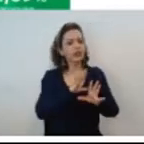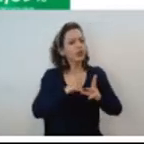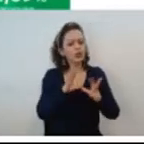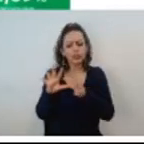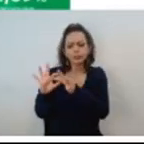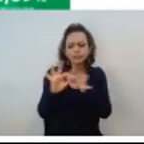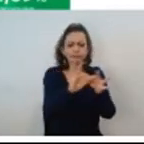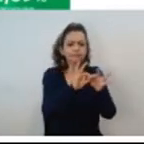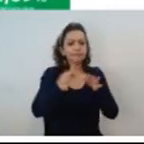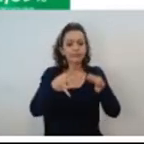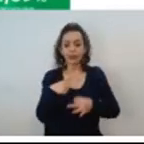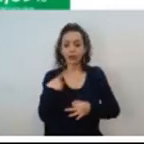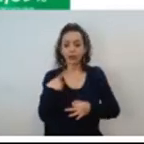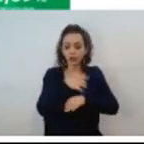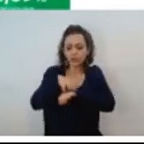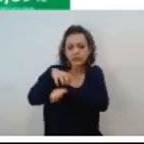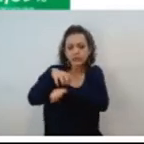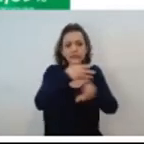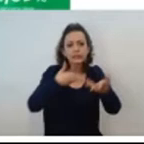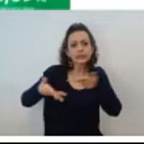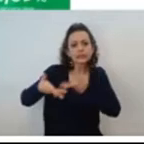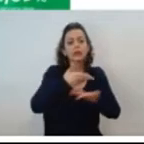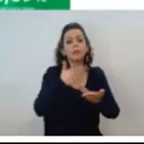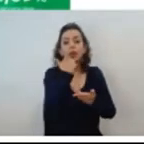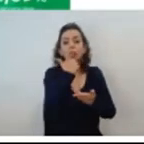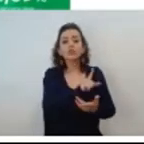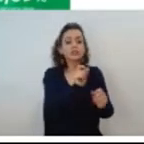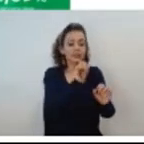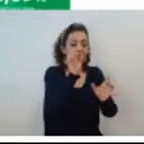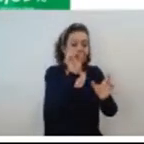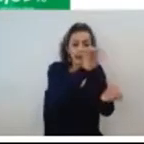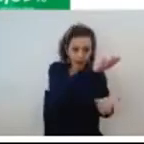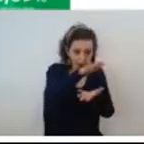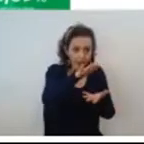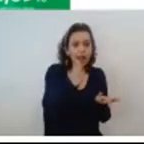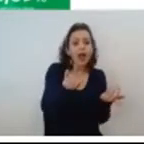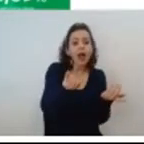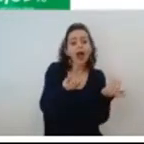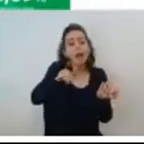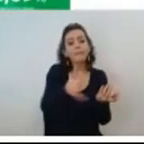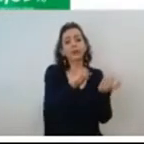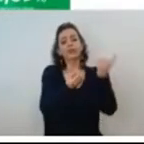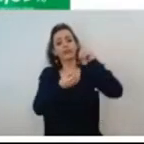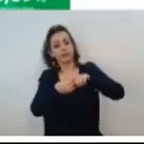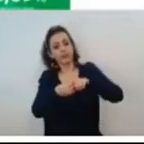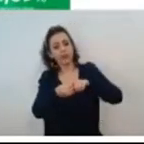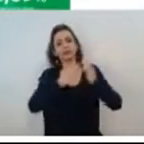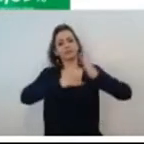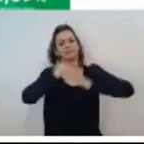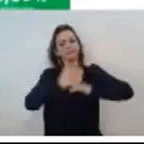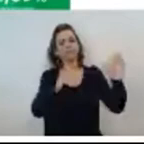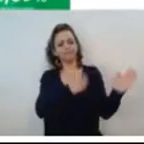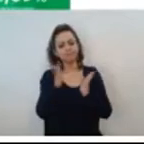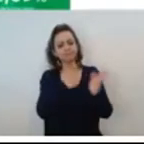reintegre esses resíduos de embalagem dentro do sistema produtivo e consequentemente a gente conseguir eliminar ou diminuir a